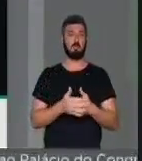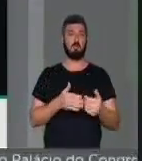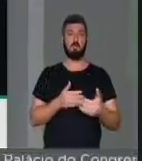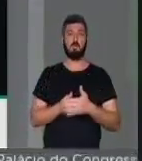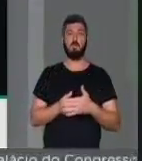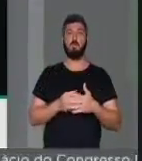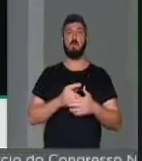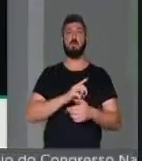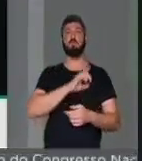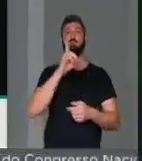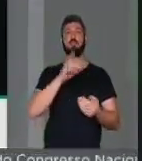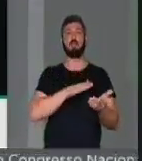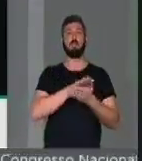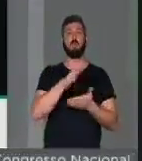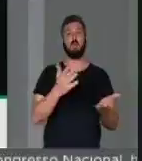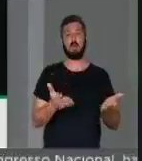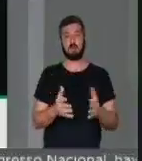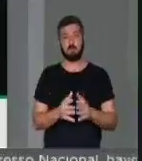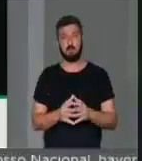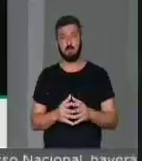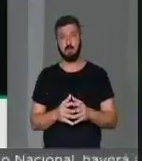independentemente da data de promulgação.